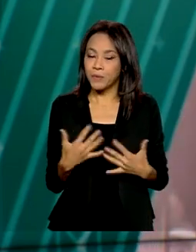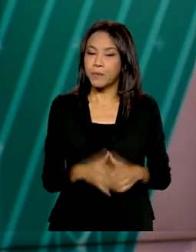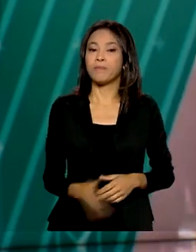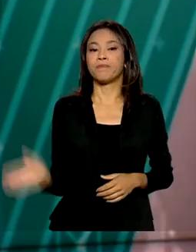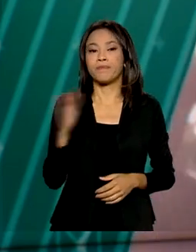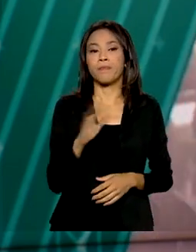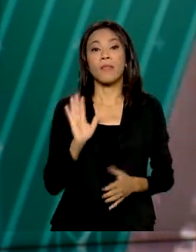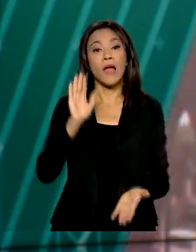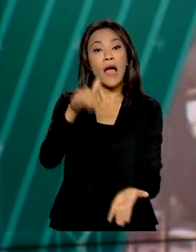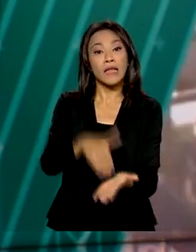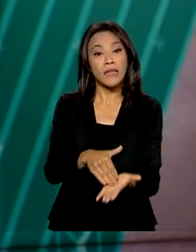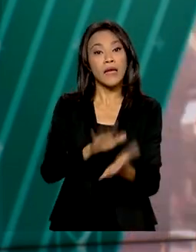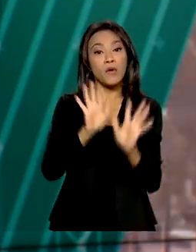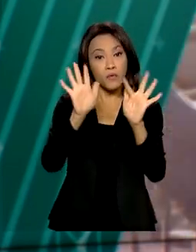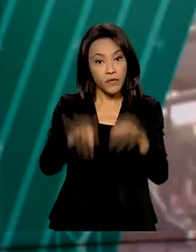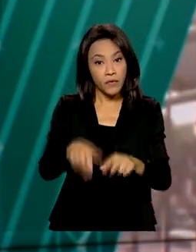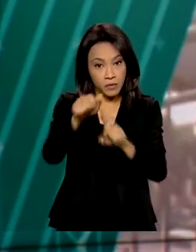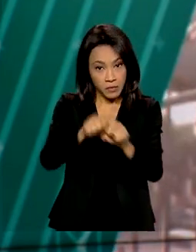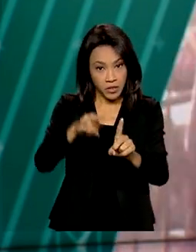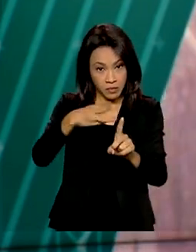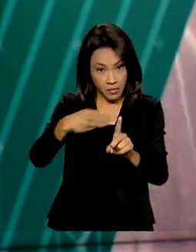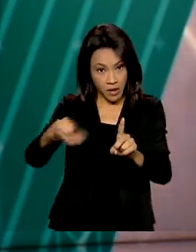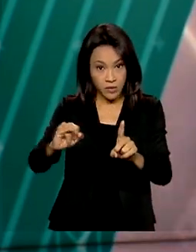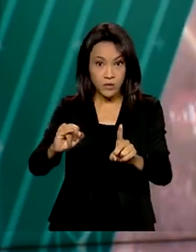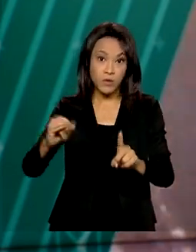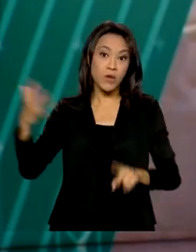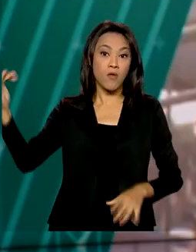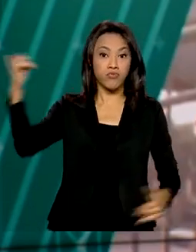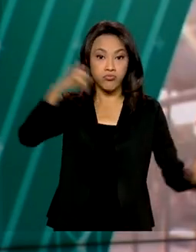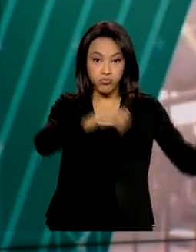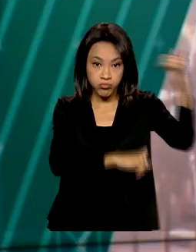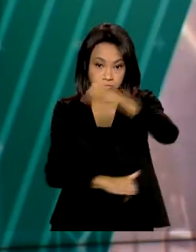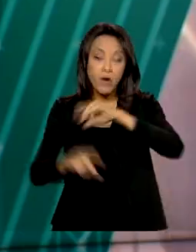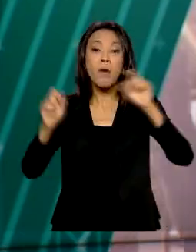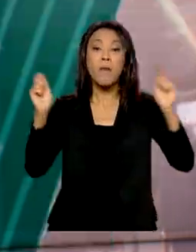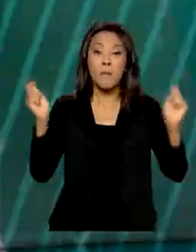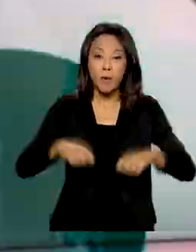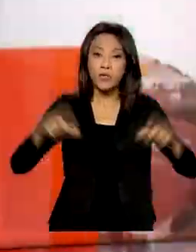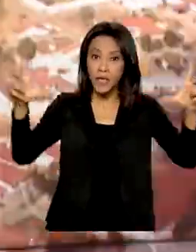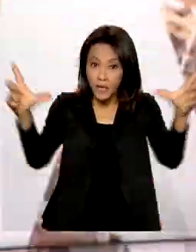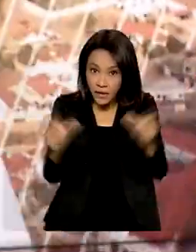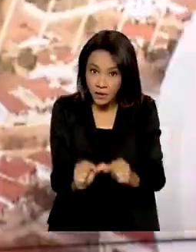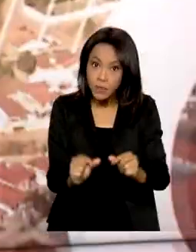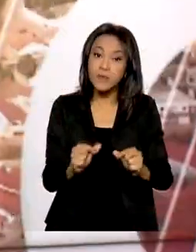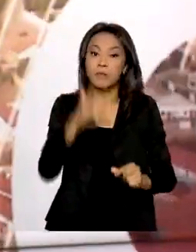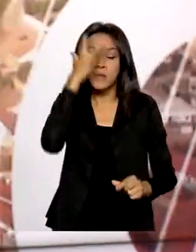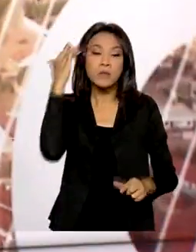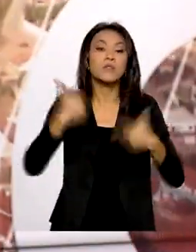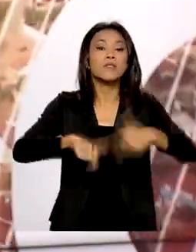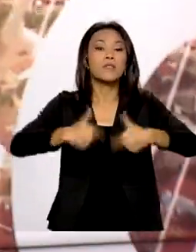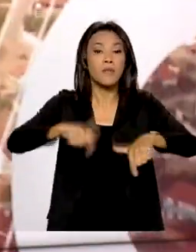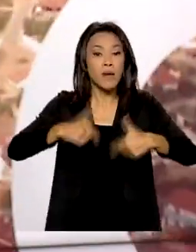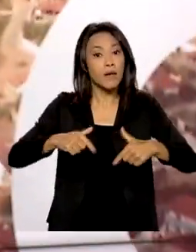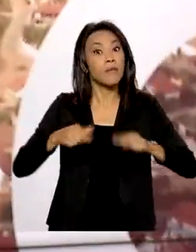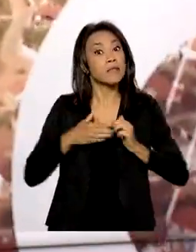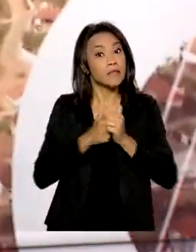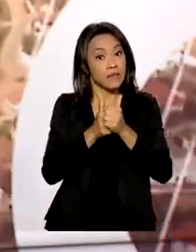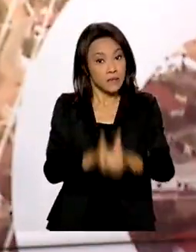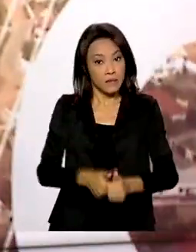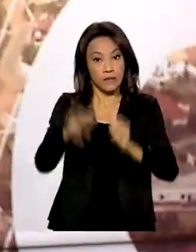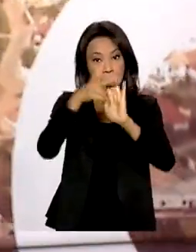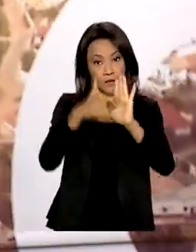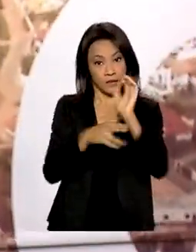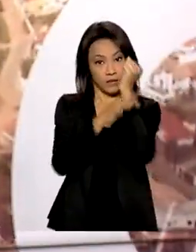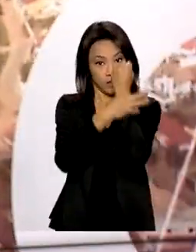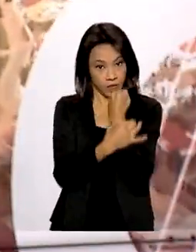Até o fim de março, companhias aéreas podem reduzir o número de comissários a bordo, desde que atendam requisitos de segurança. A